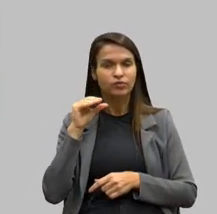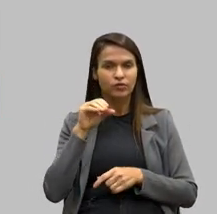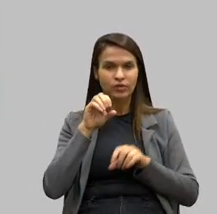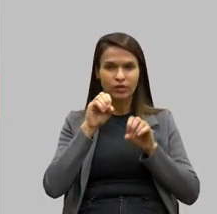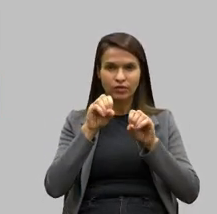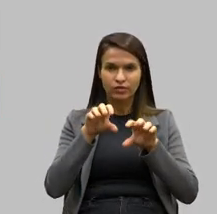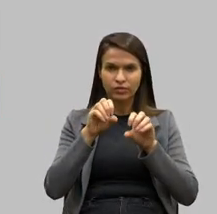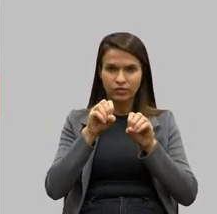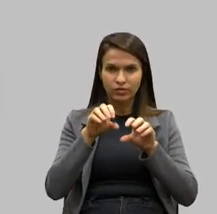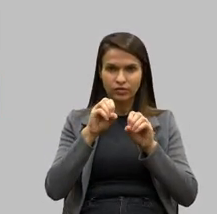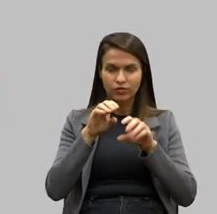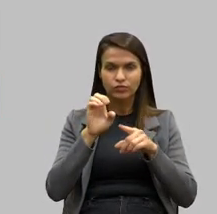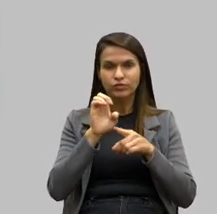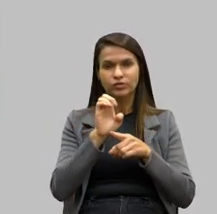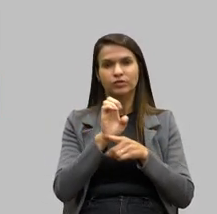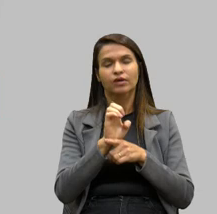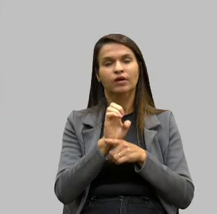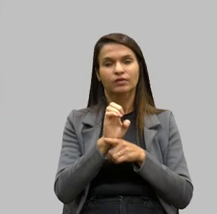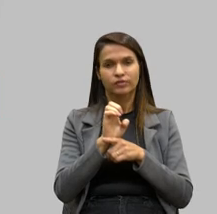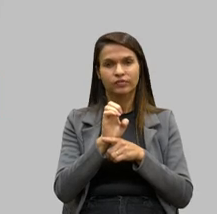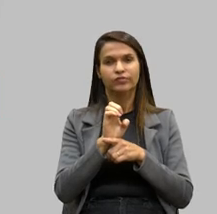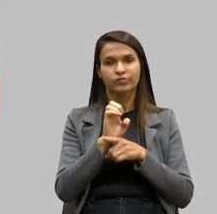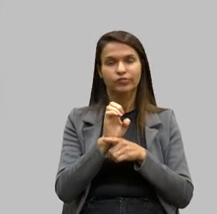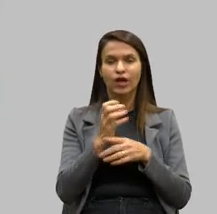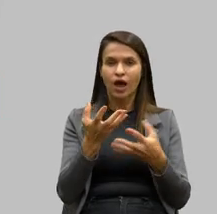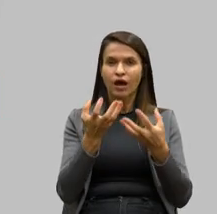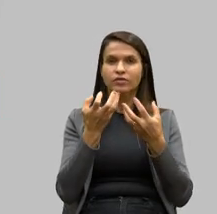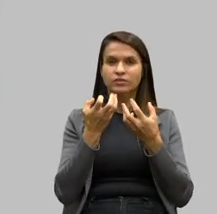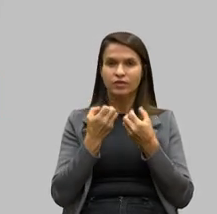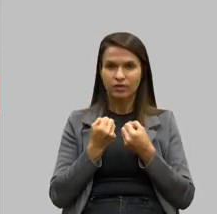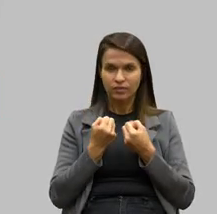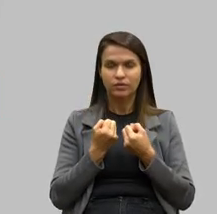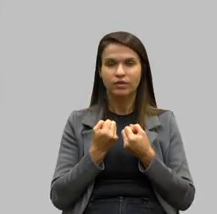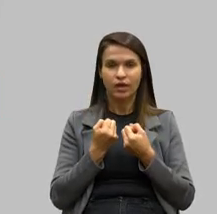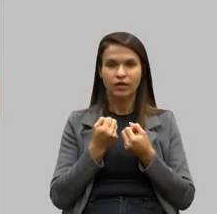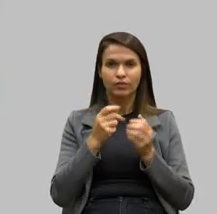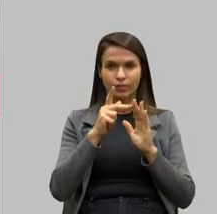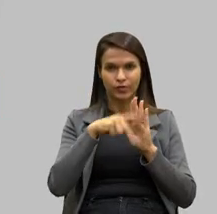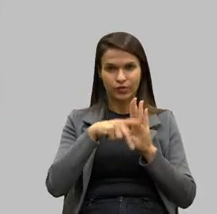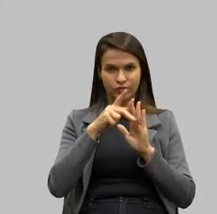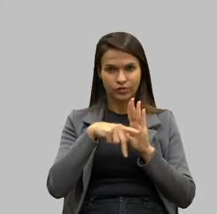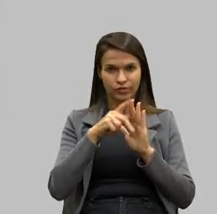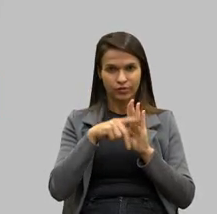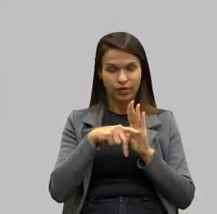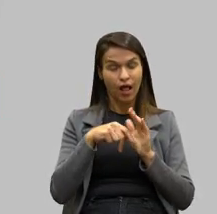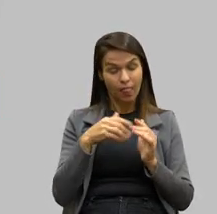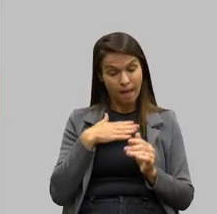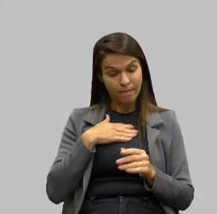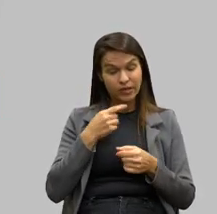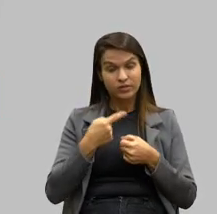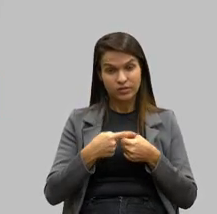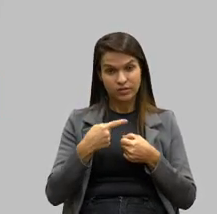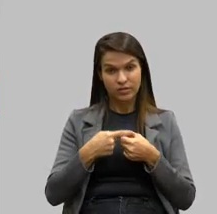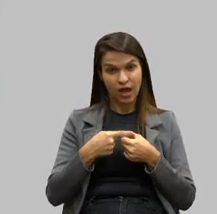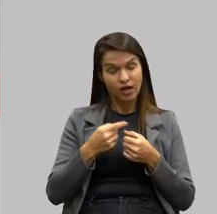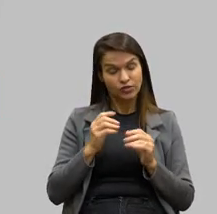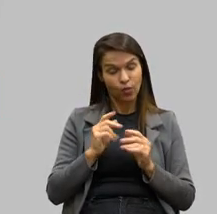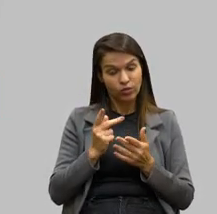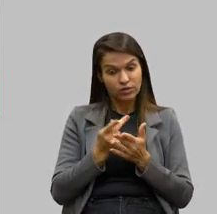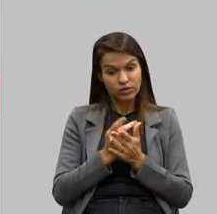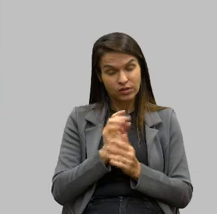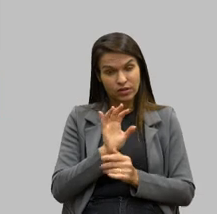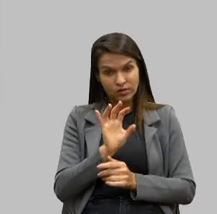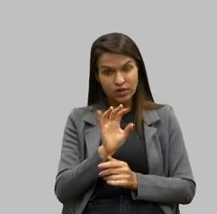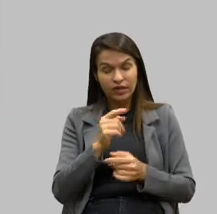Estado que aderiram, sim, ao projeto. Pelo menos, na minha cidade tem sido assim e nas cidades